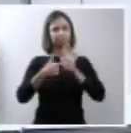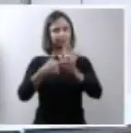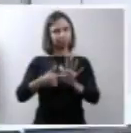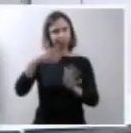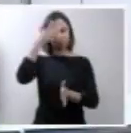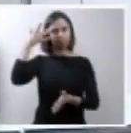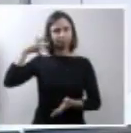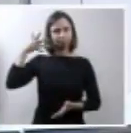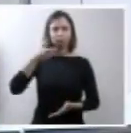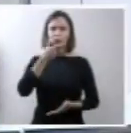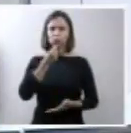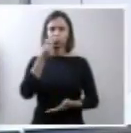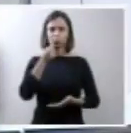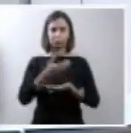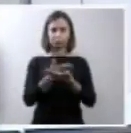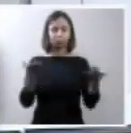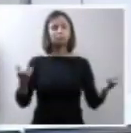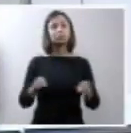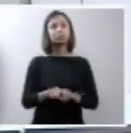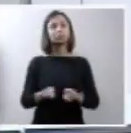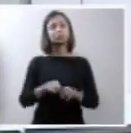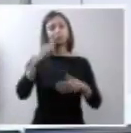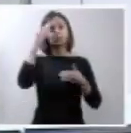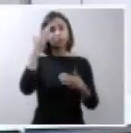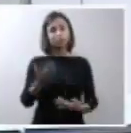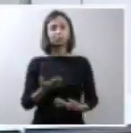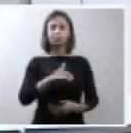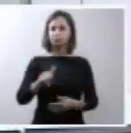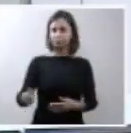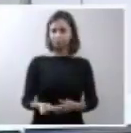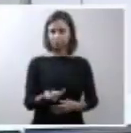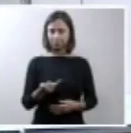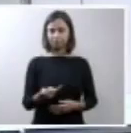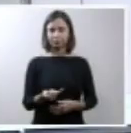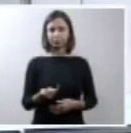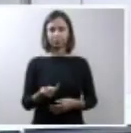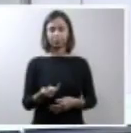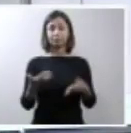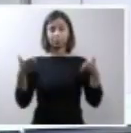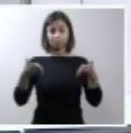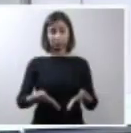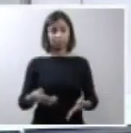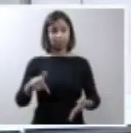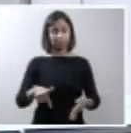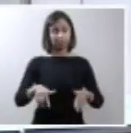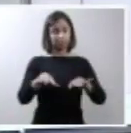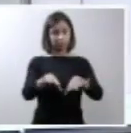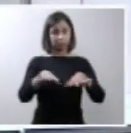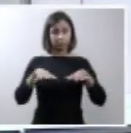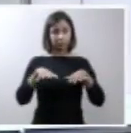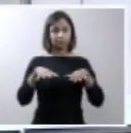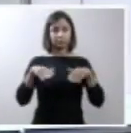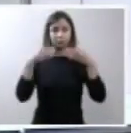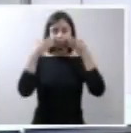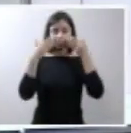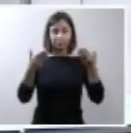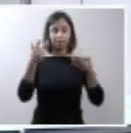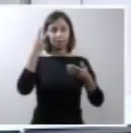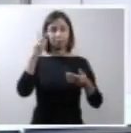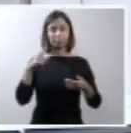expositores senhores e senhoras eu agradeço a oportunidade por participar dessa